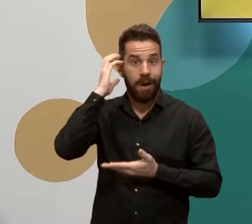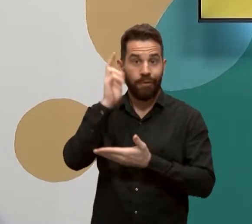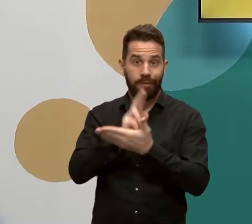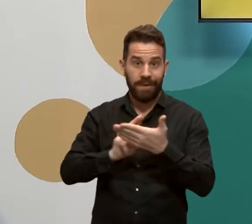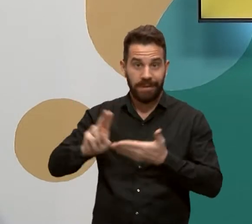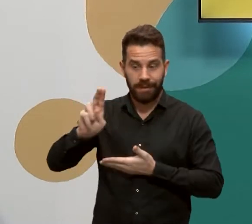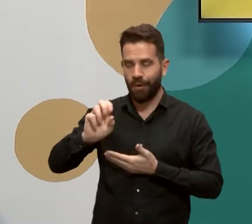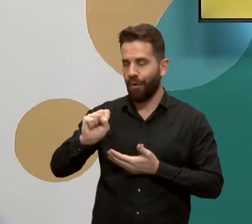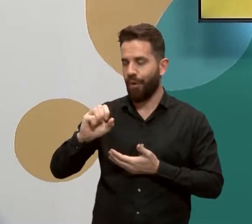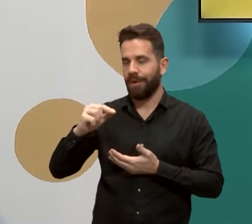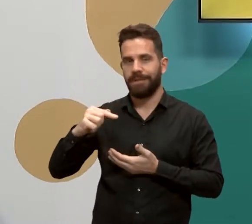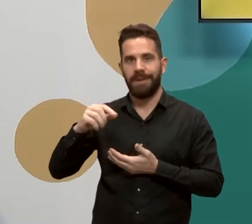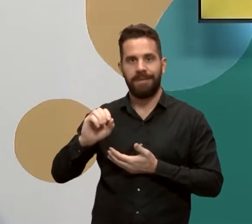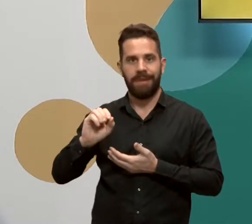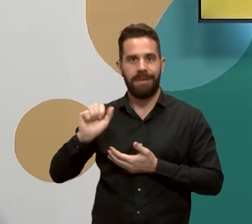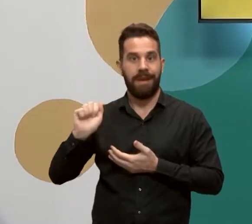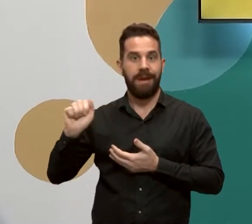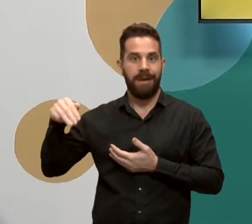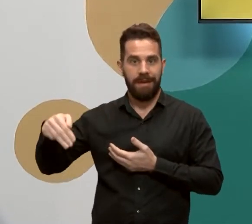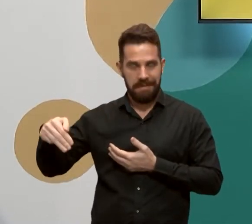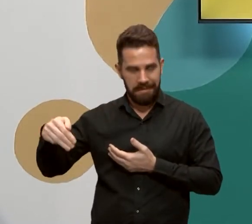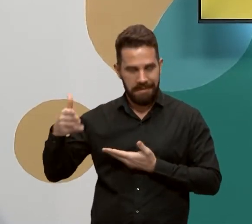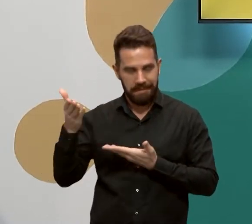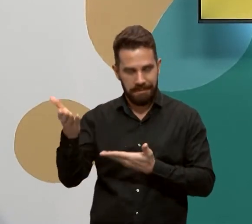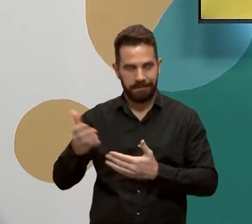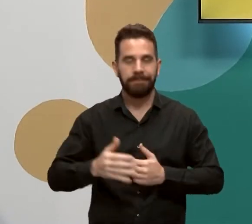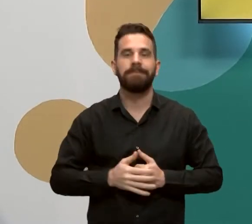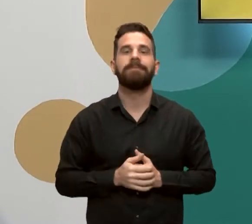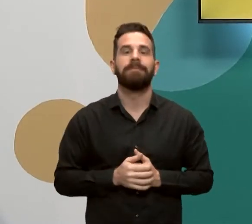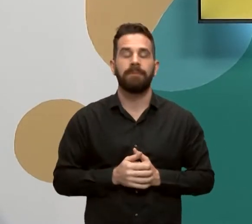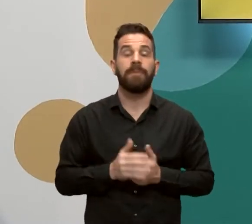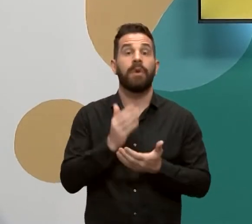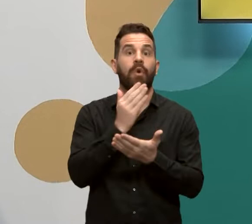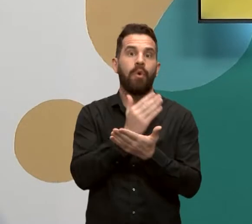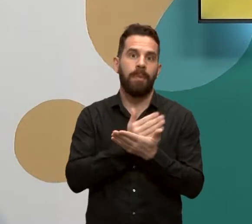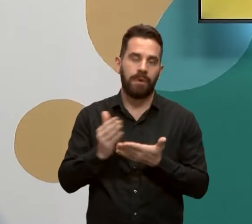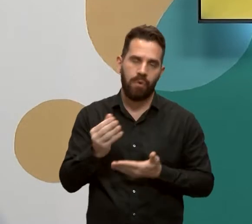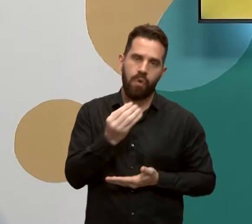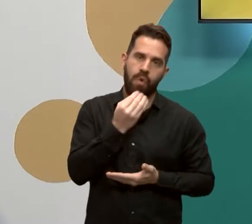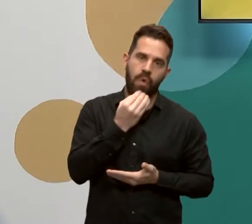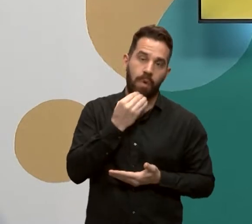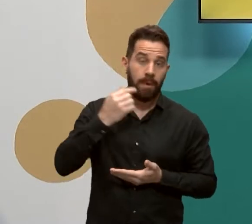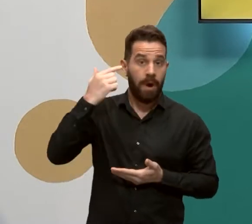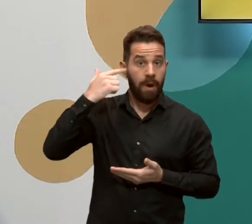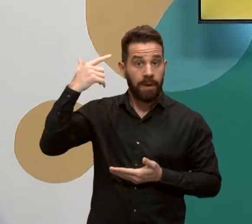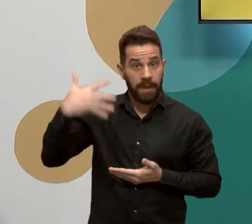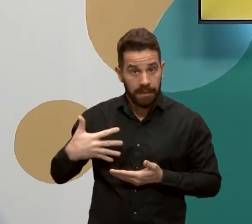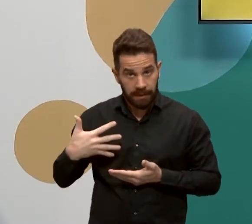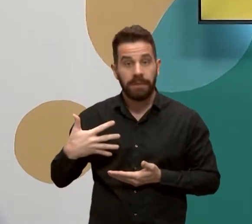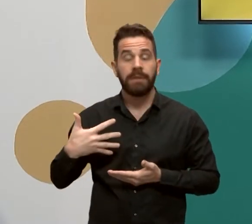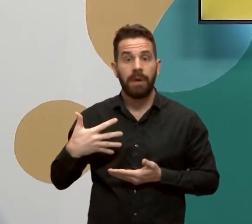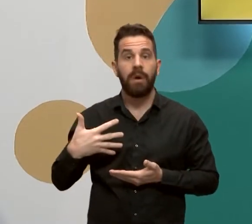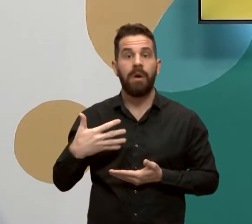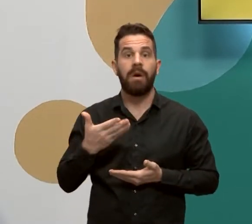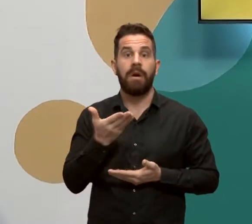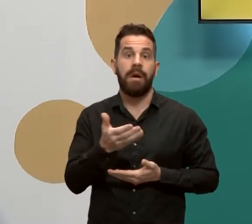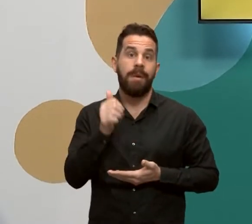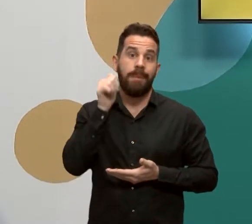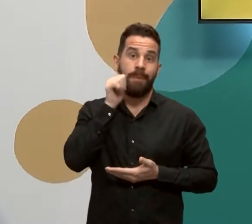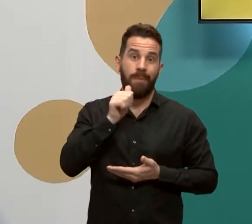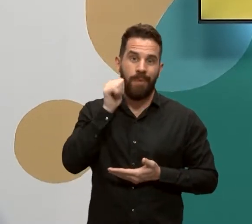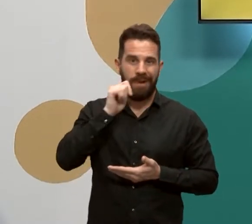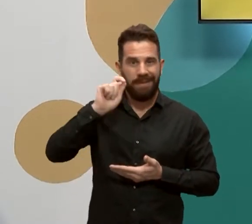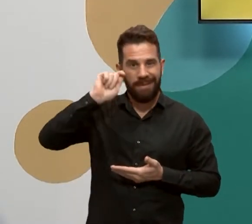Universitária 870 AM. Eu começo, claro, com a minha autodescrição. Eu sou uma mulher negra de